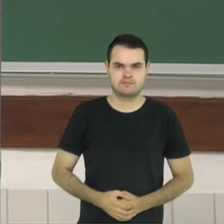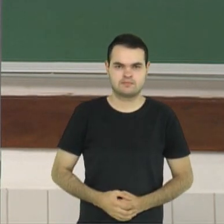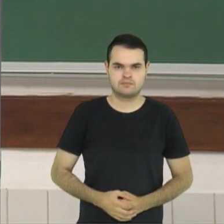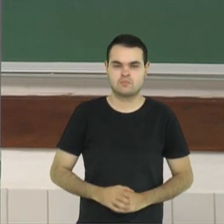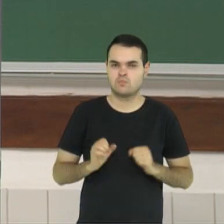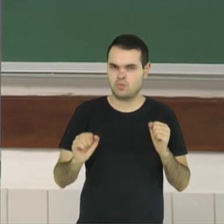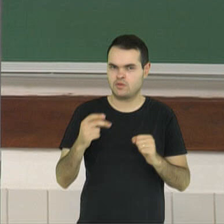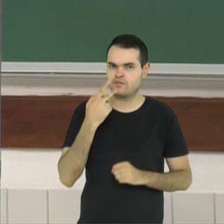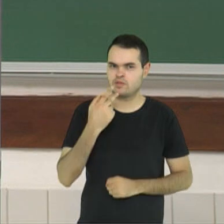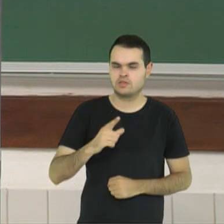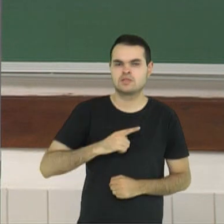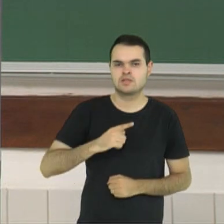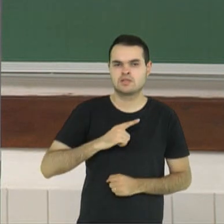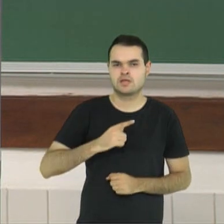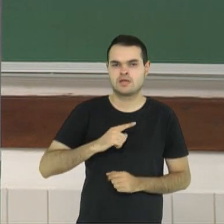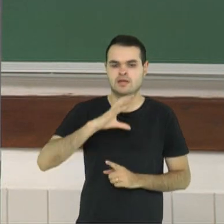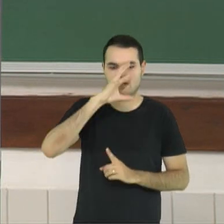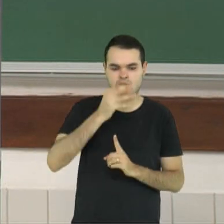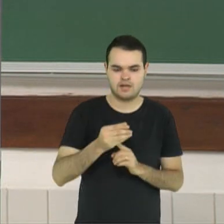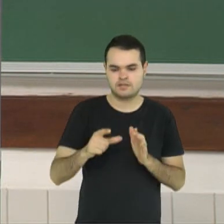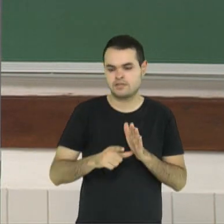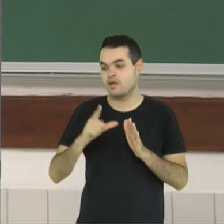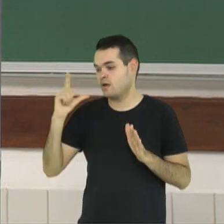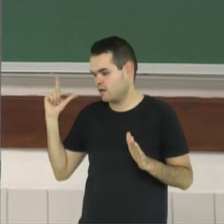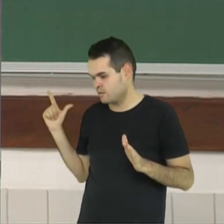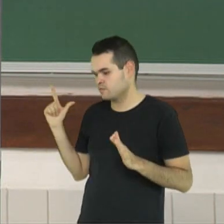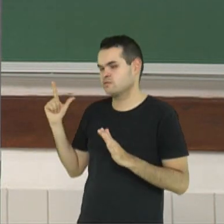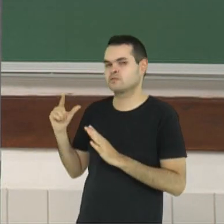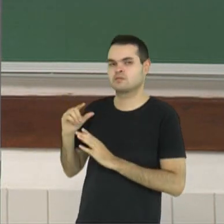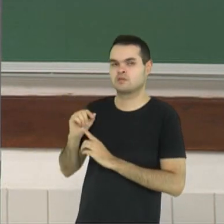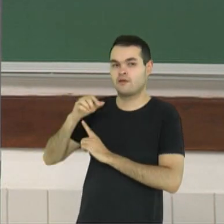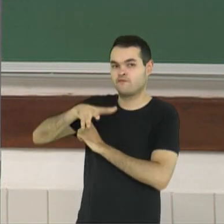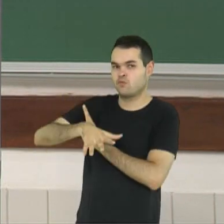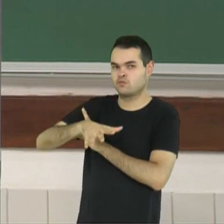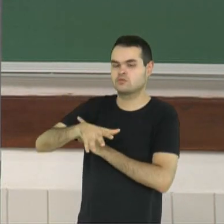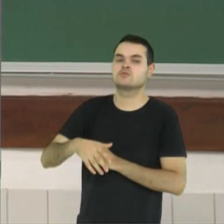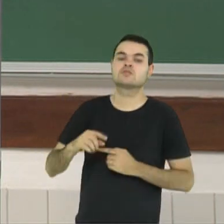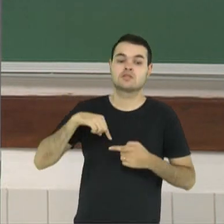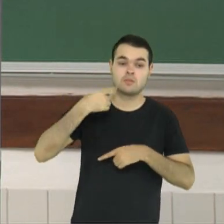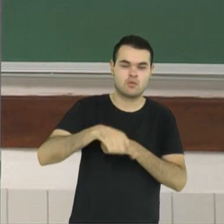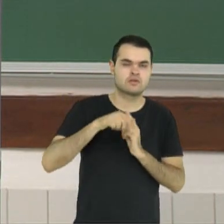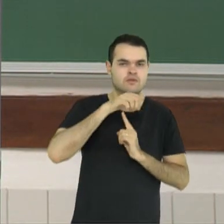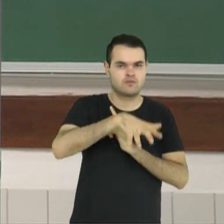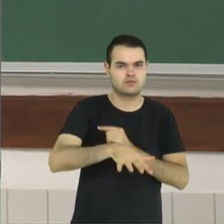pode dizer que existiu arte antes da Fonte e arte depois da Fonte. Visão, ok?